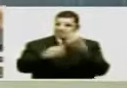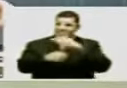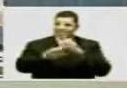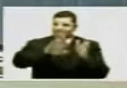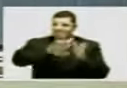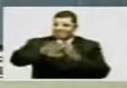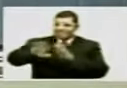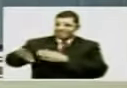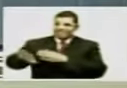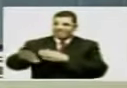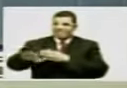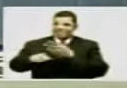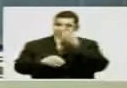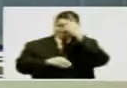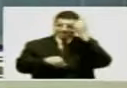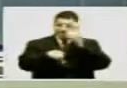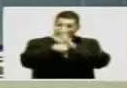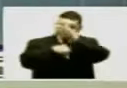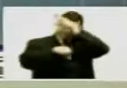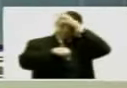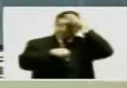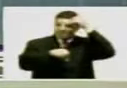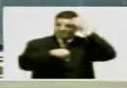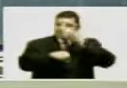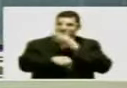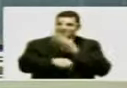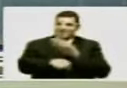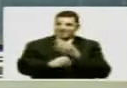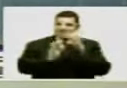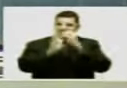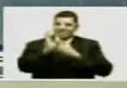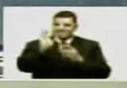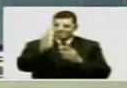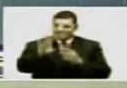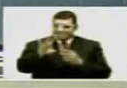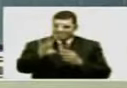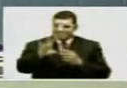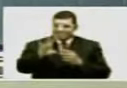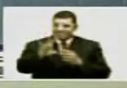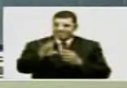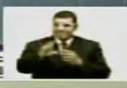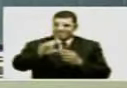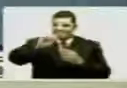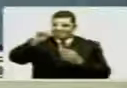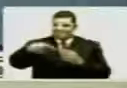ela deixará para o povo do Estado do Amazonas. Dívida não só de